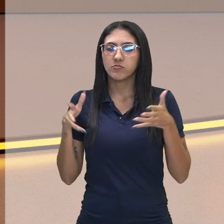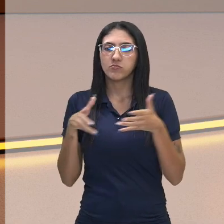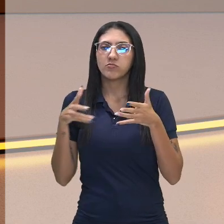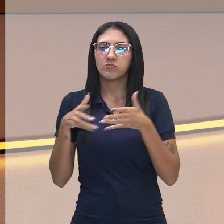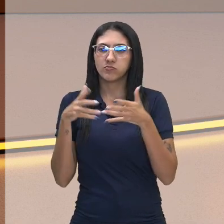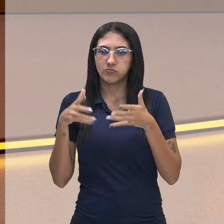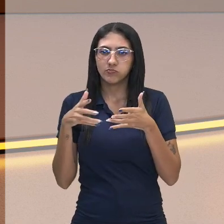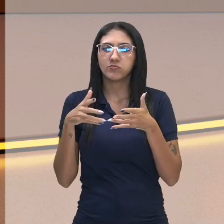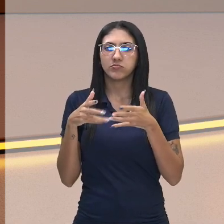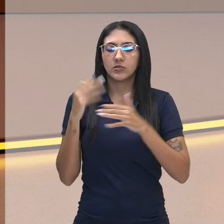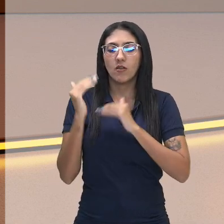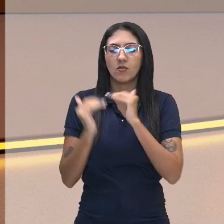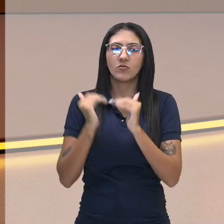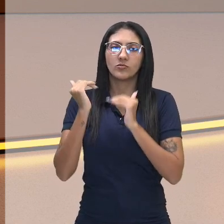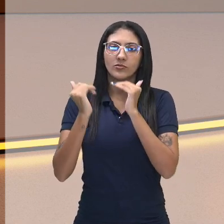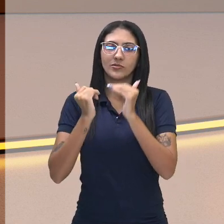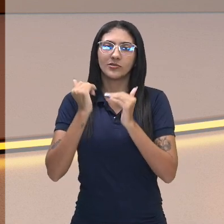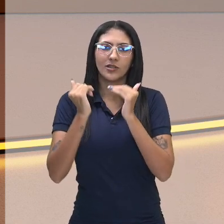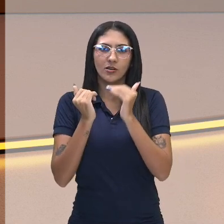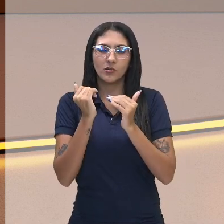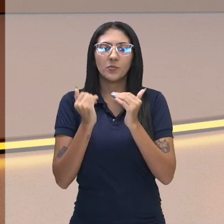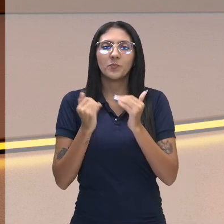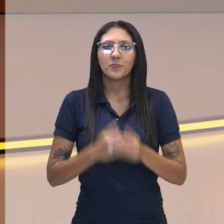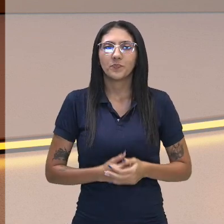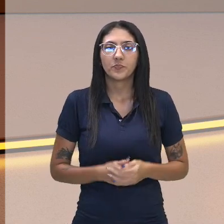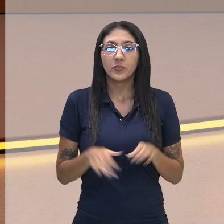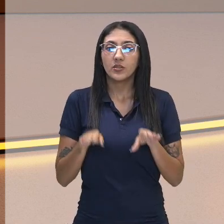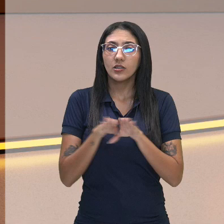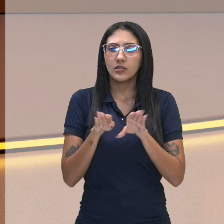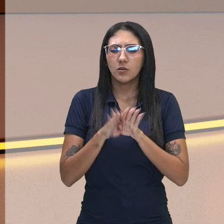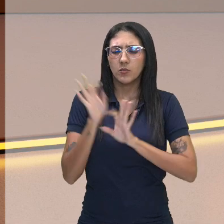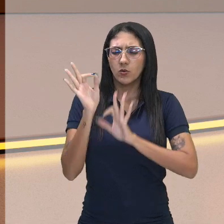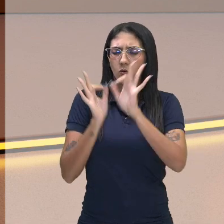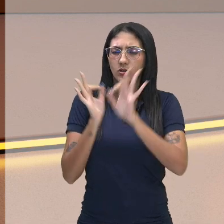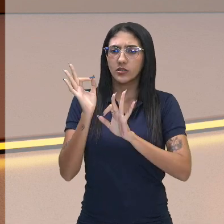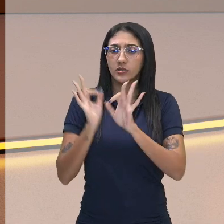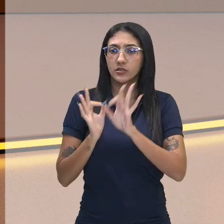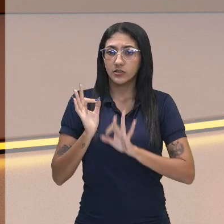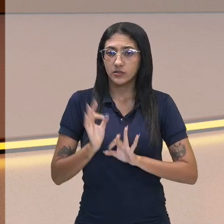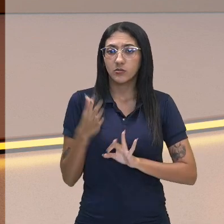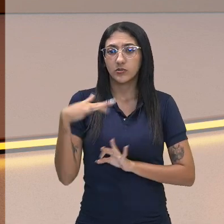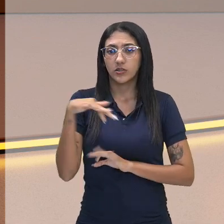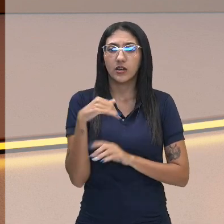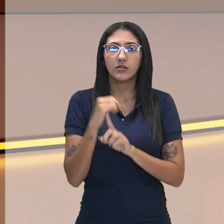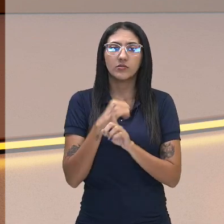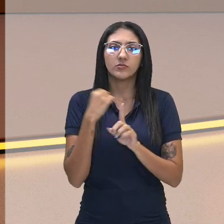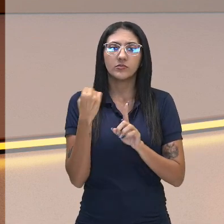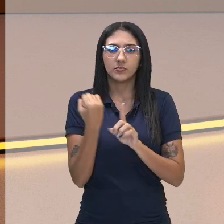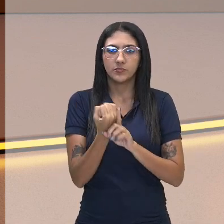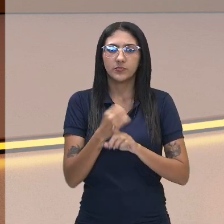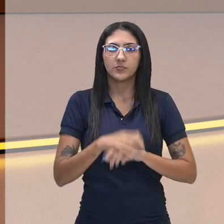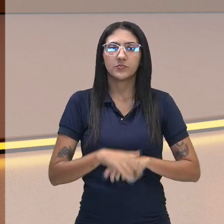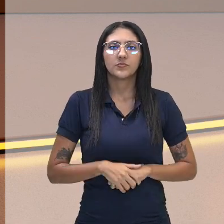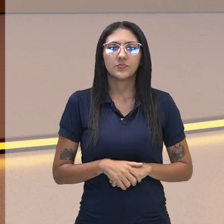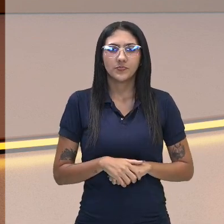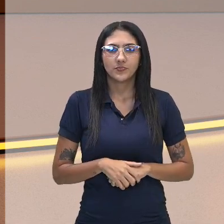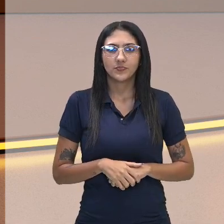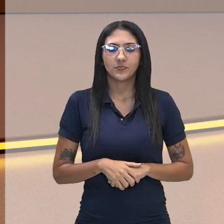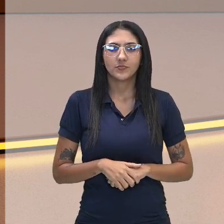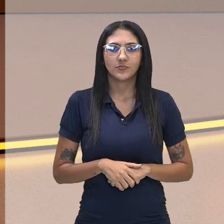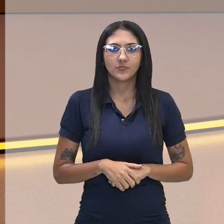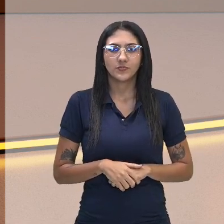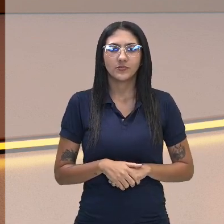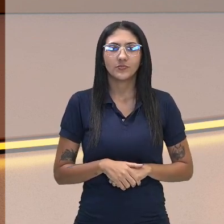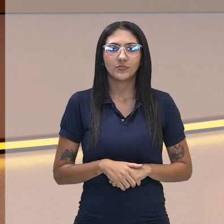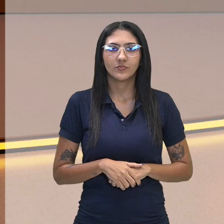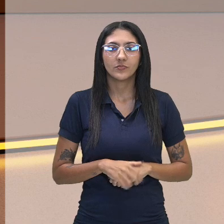de construção, desse processo de organização social. Então, é justamente